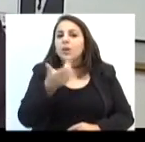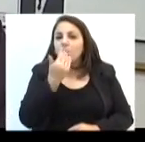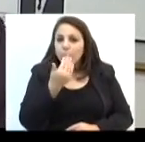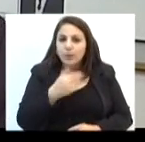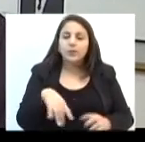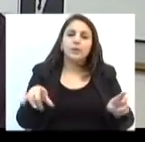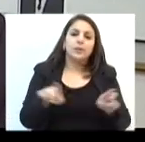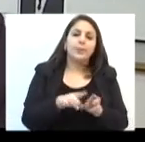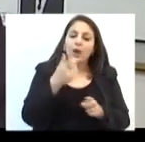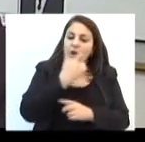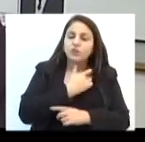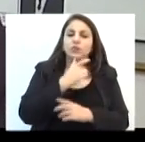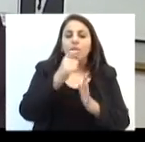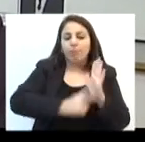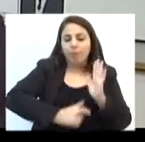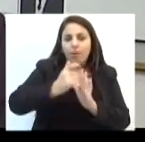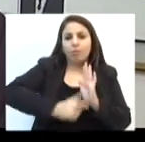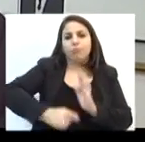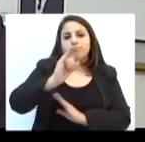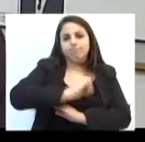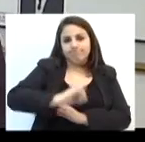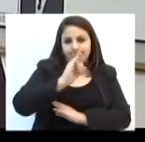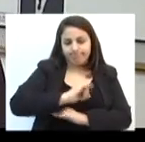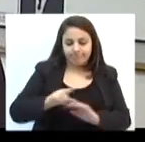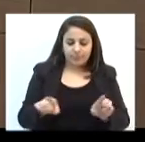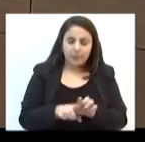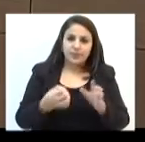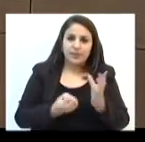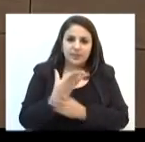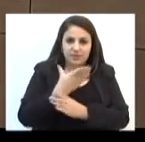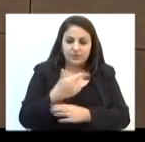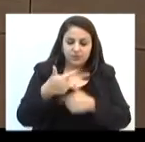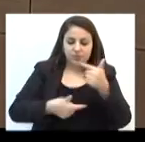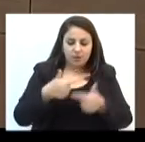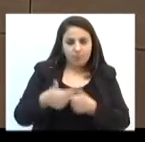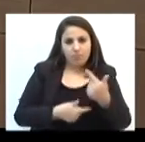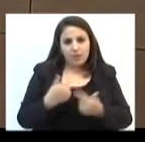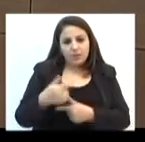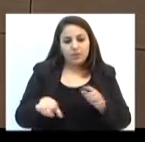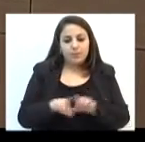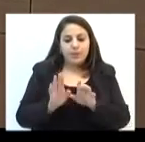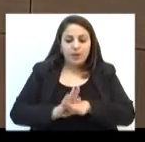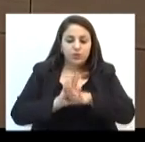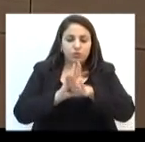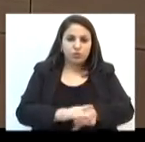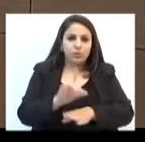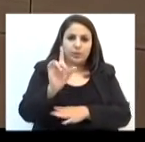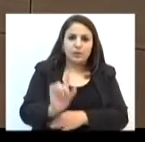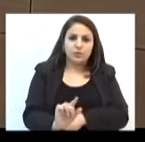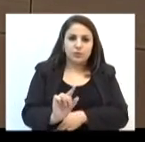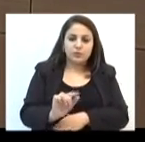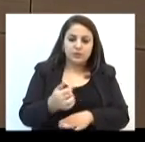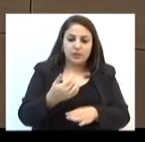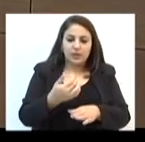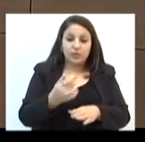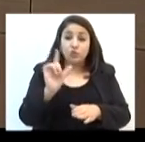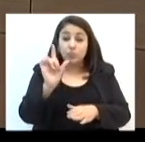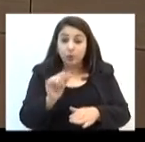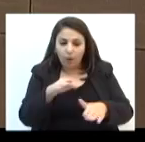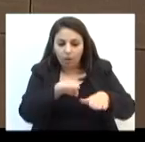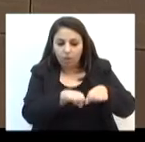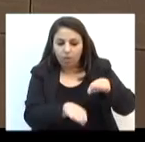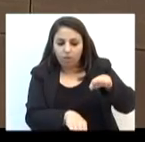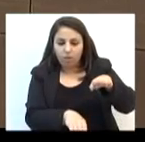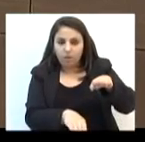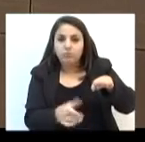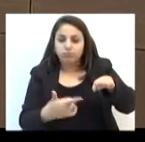nosso país, isso é um dado muito importante. A criação de empregos também contribuiu para reduzir as